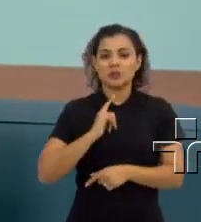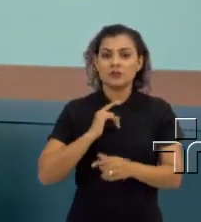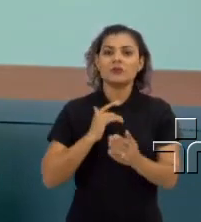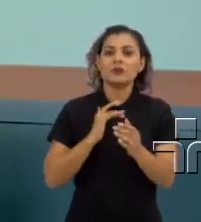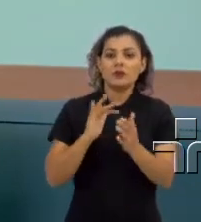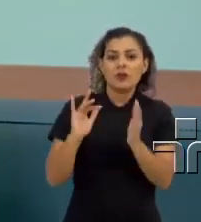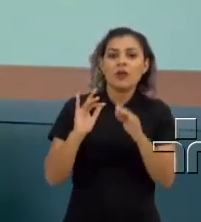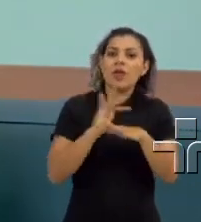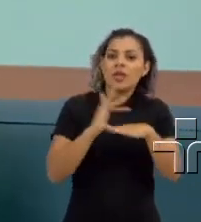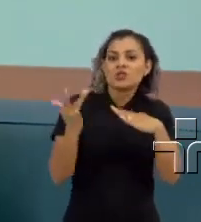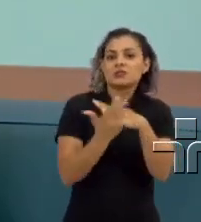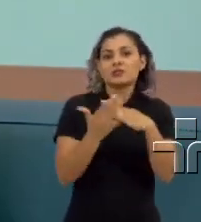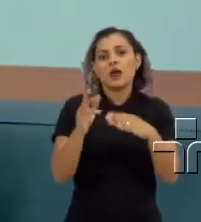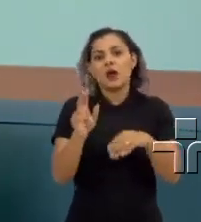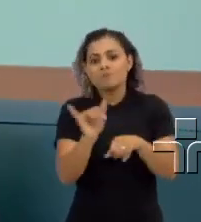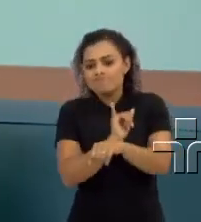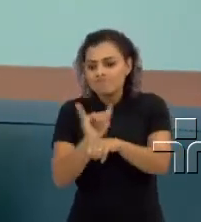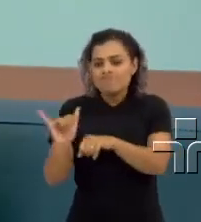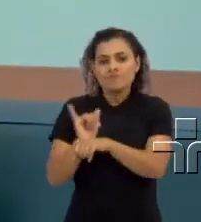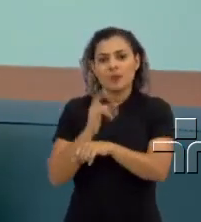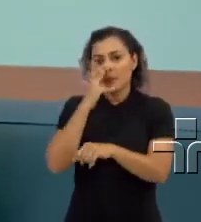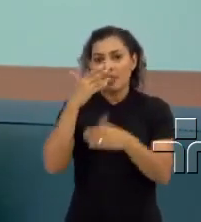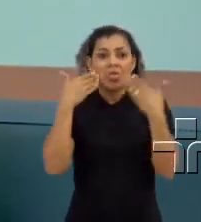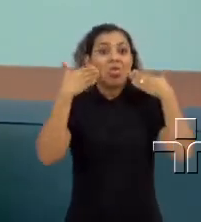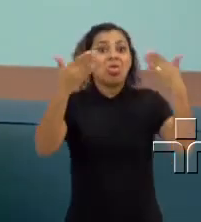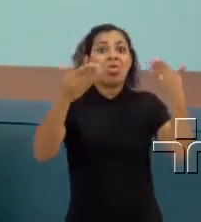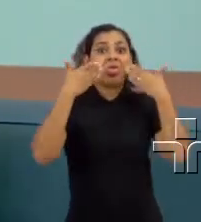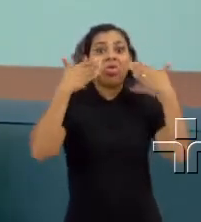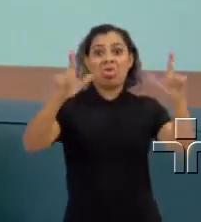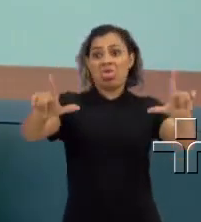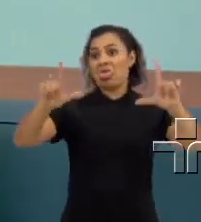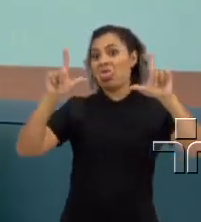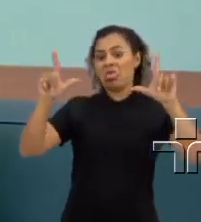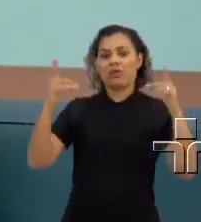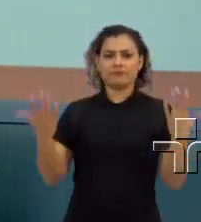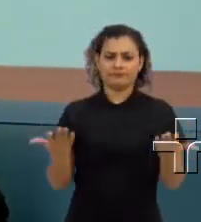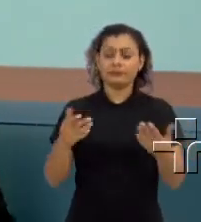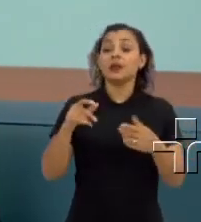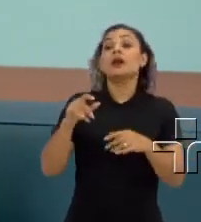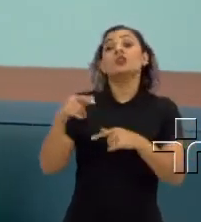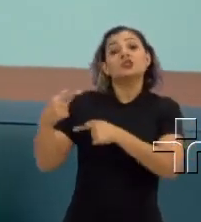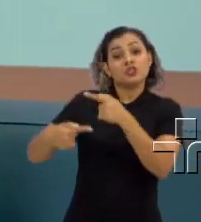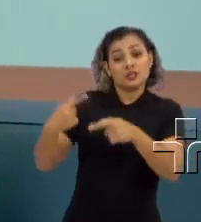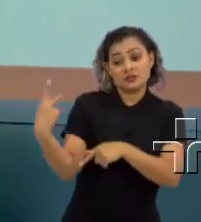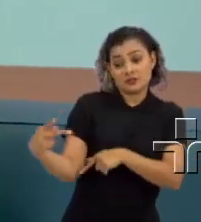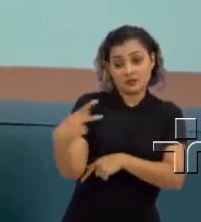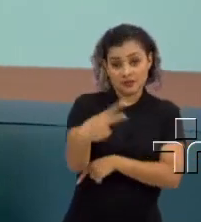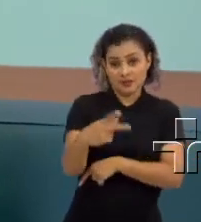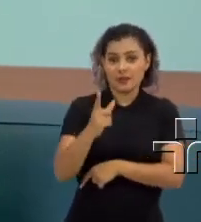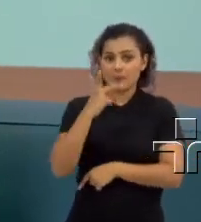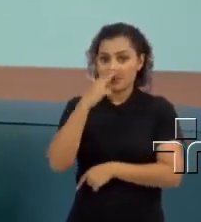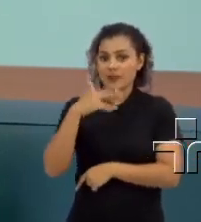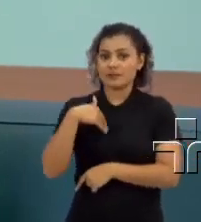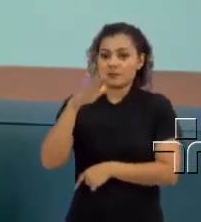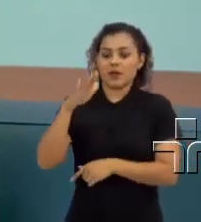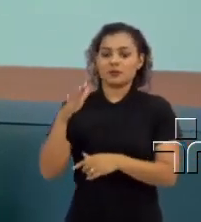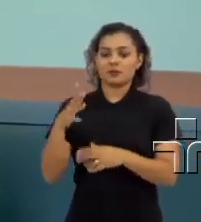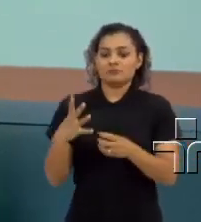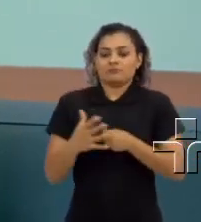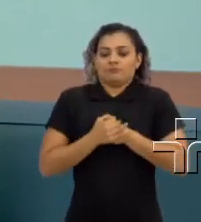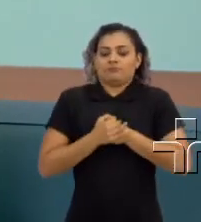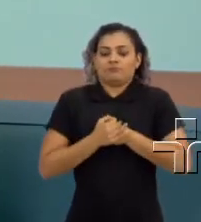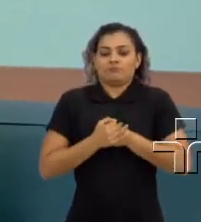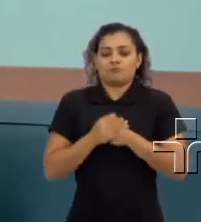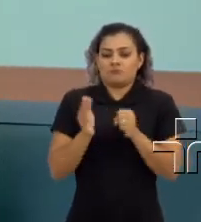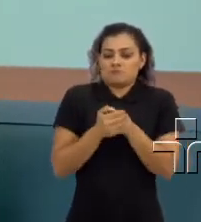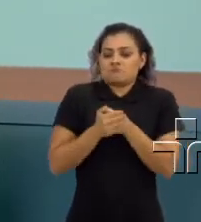social de um jeito maluco, se expondo, enfim. Eu vejo que a geração deles, eles têm um pouco mais de resguardo. O meu